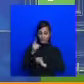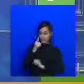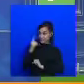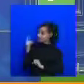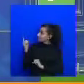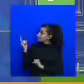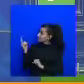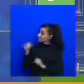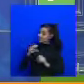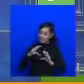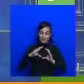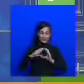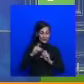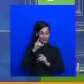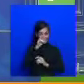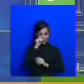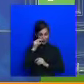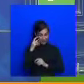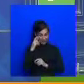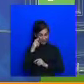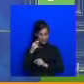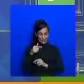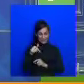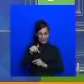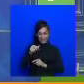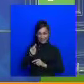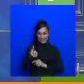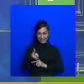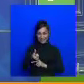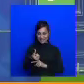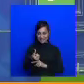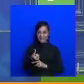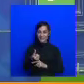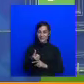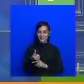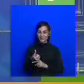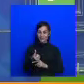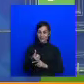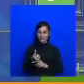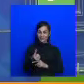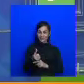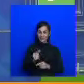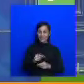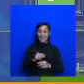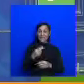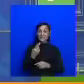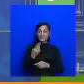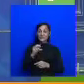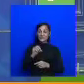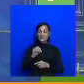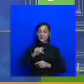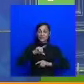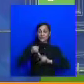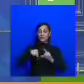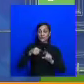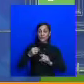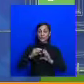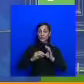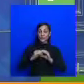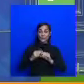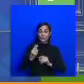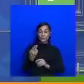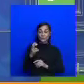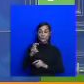Lotomania. Bola rosa 76. Rosa 76. As 20 dezenas sorteadas no